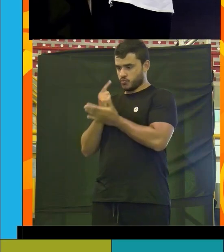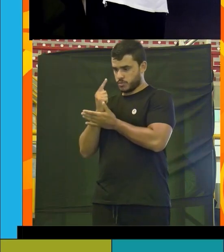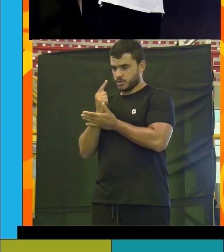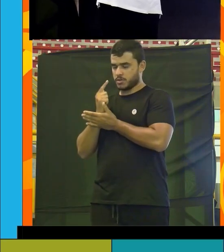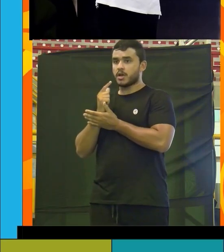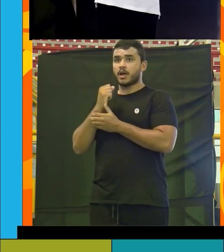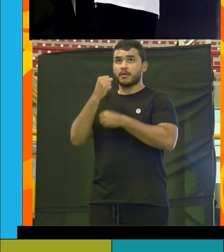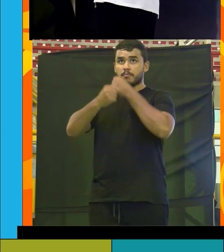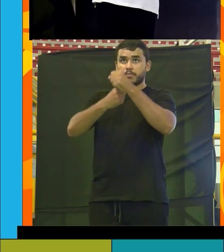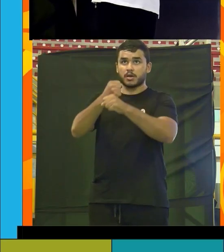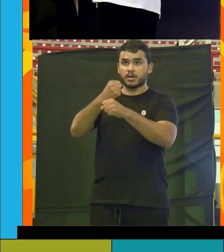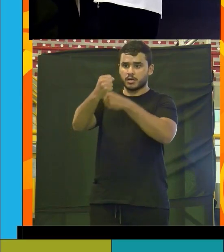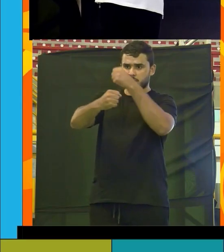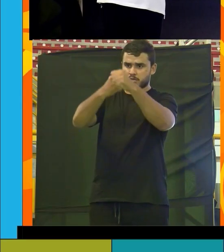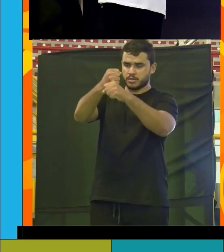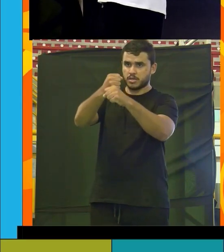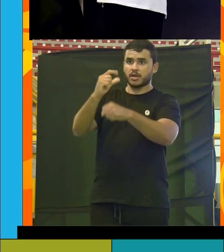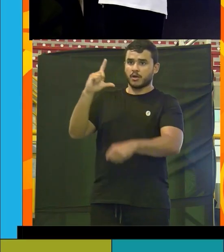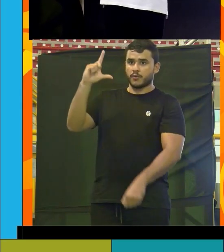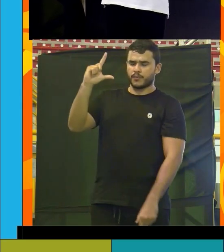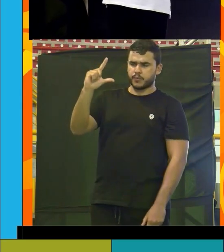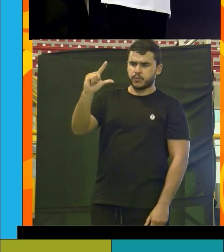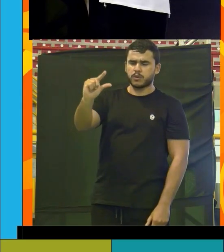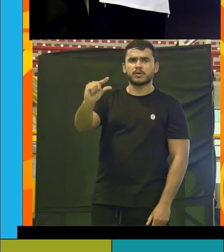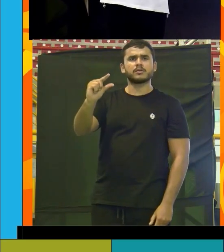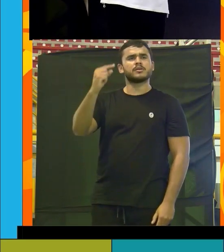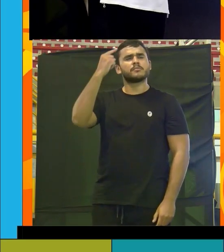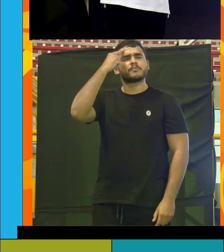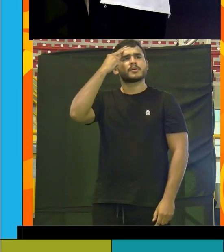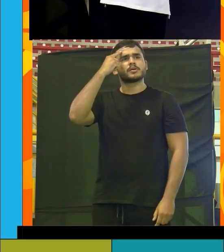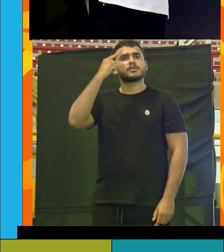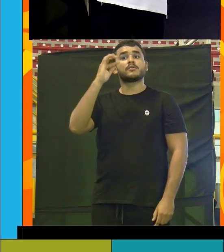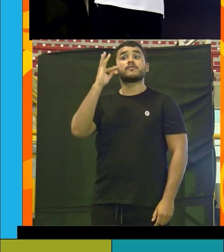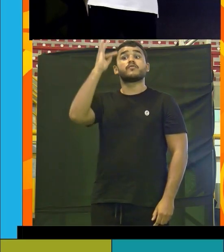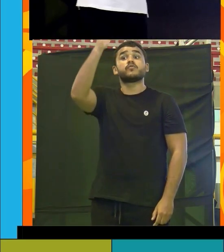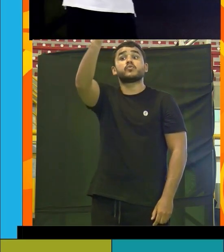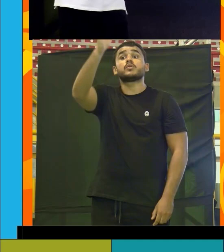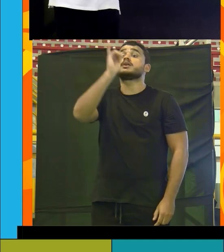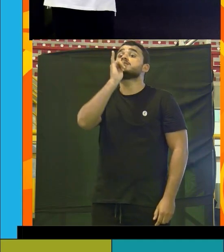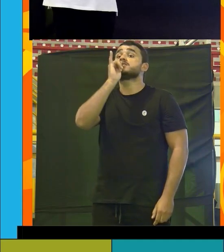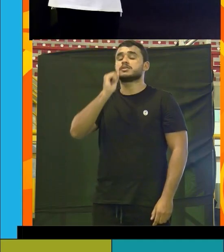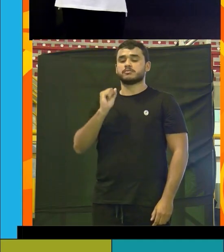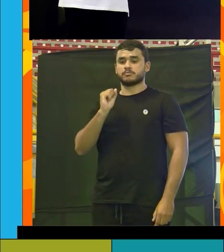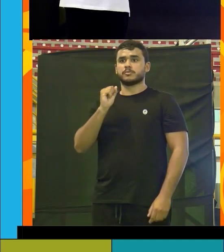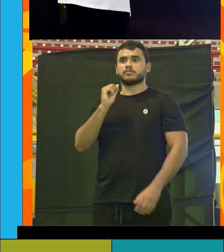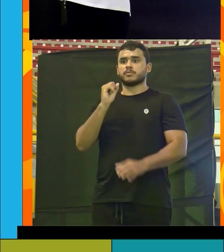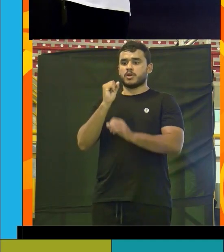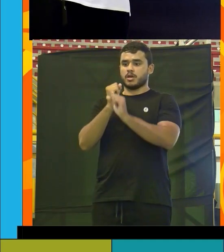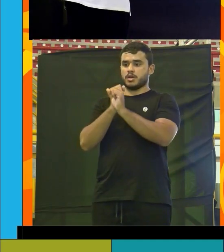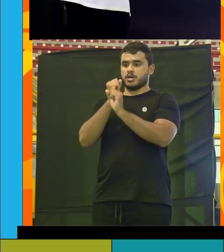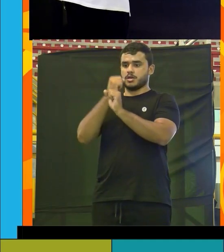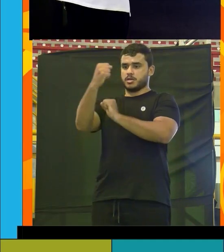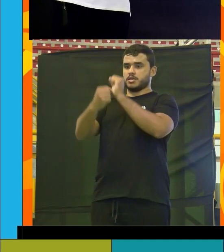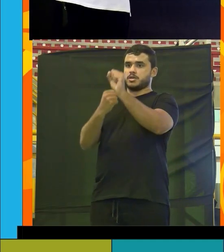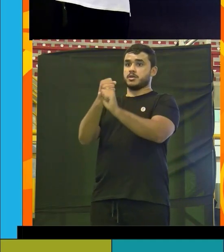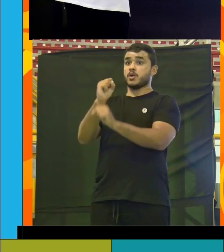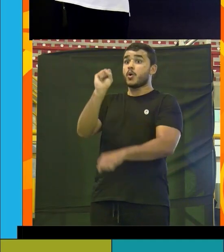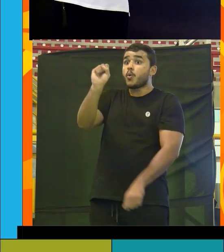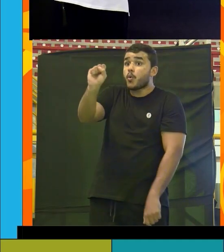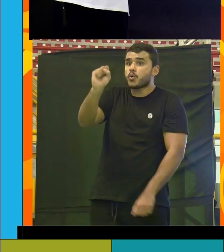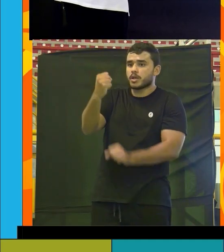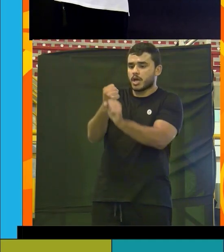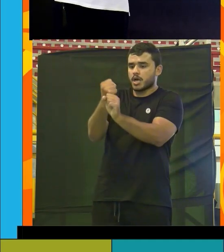é 80. Mas Daniel, eu não consigo entender por que é 80. O que foi que você fez com o